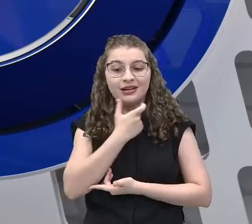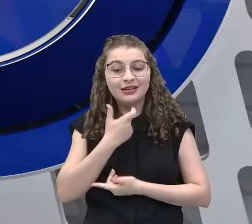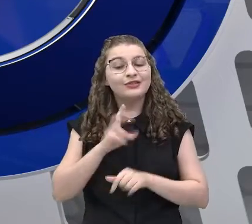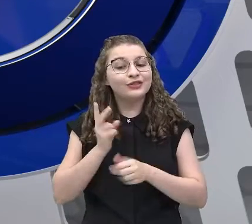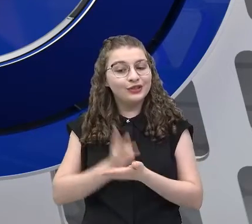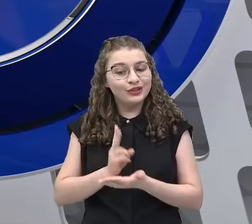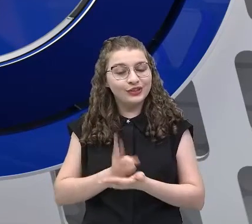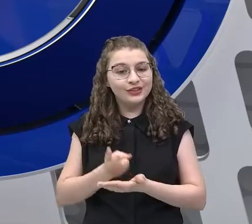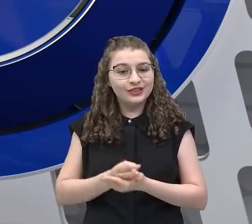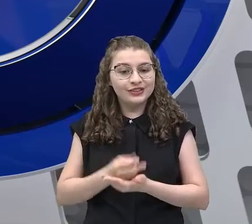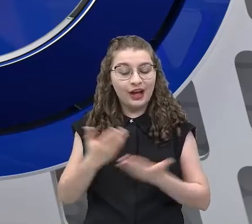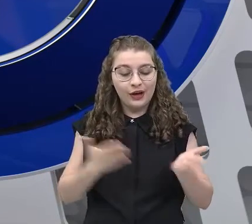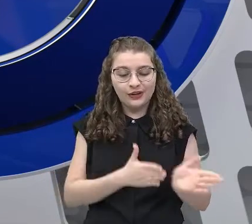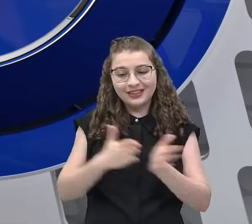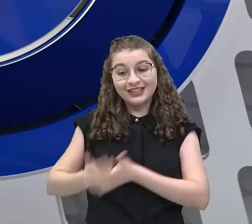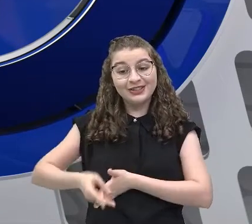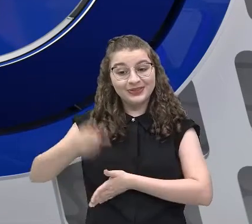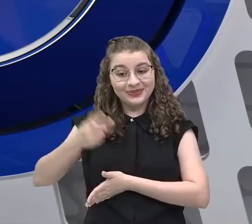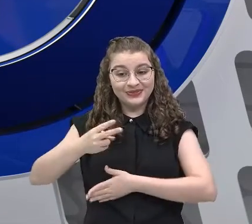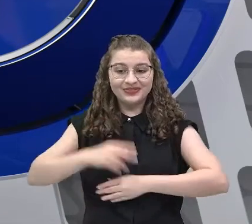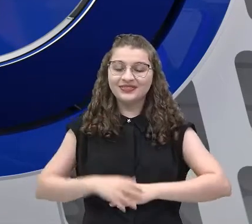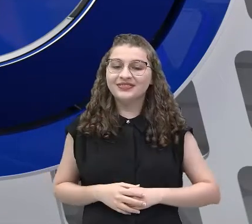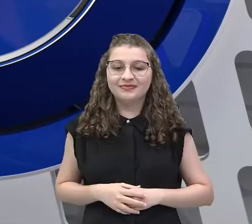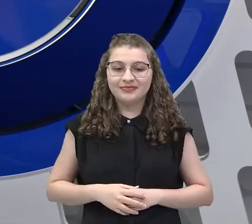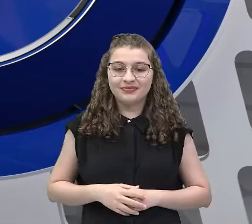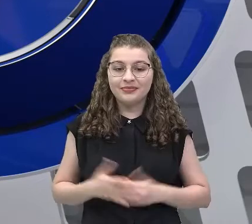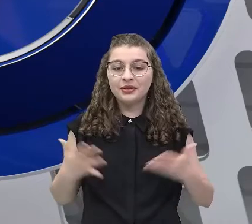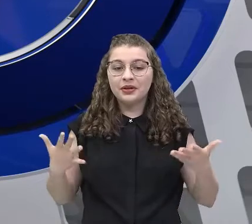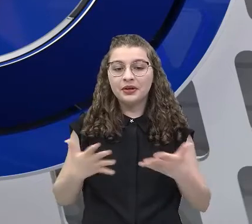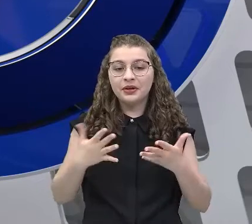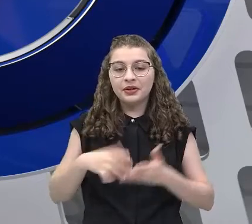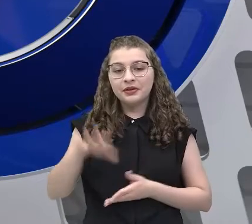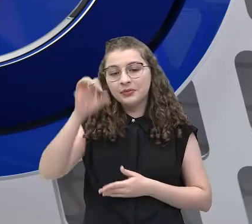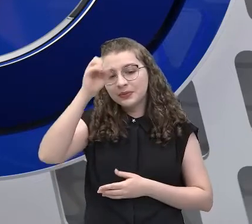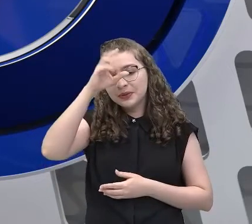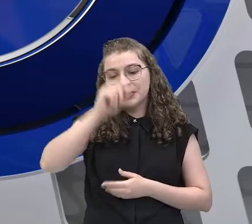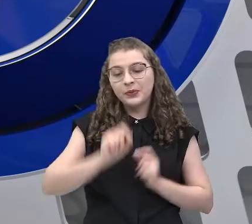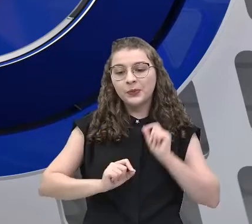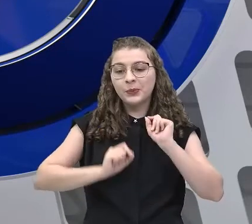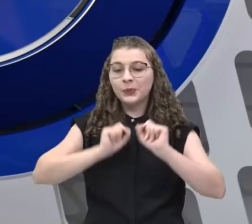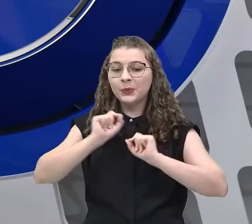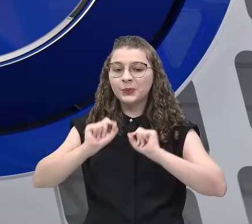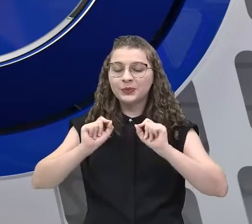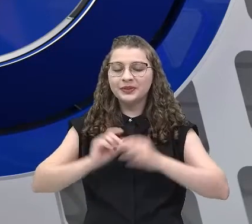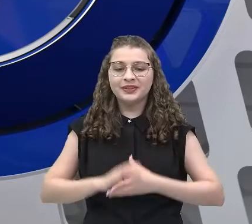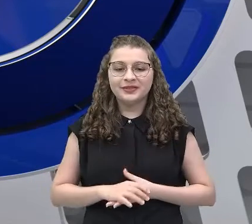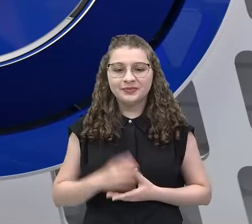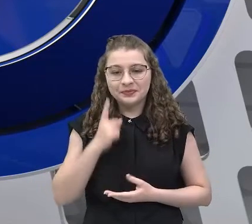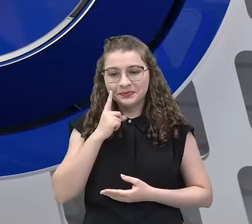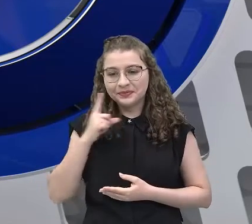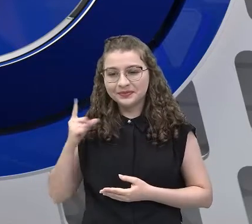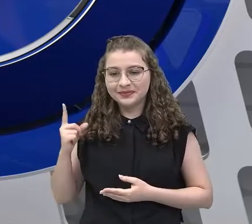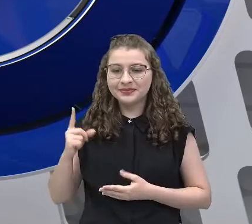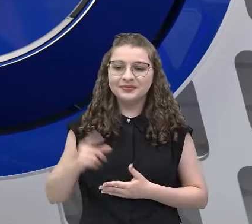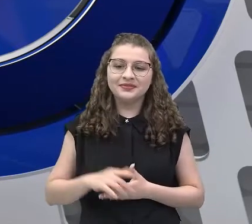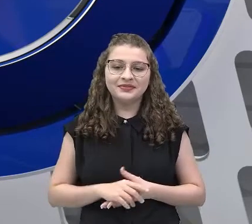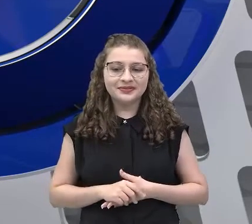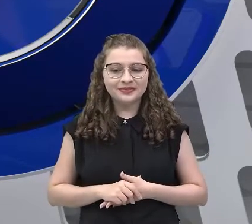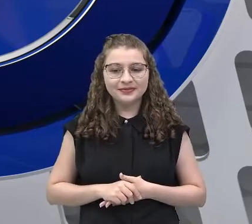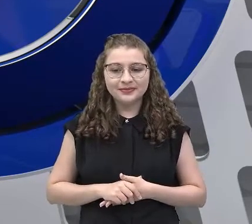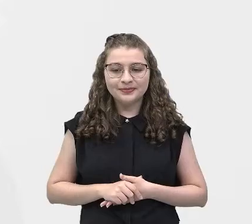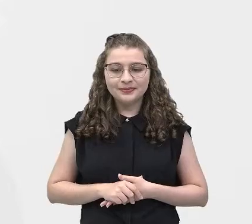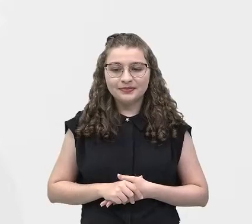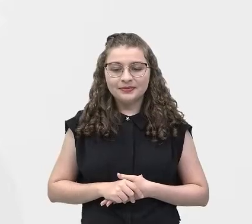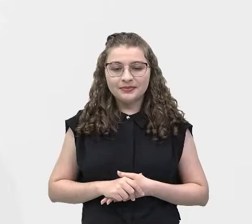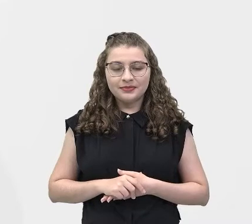não. Tem a segunda parte, viu, gente? E nós vamos ver agora qual é a nossa segunda parte do conteúdo de hoje. Acompanhe aqui comigo.